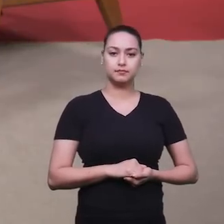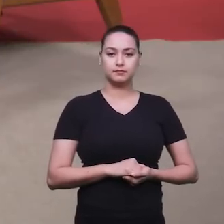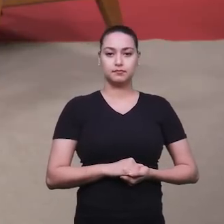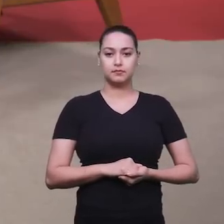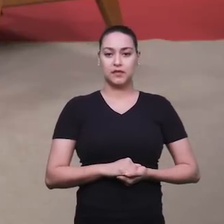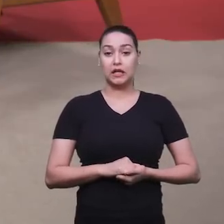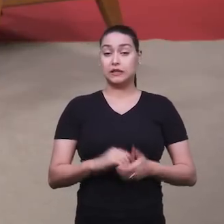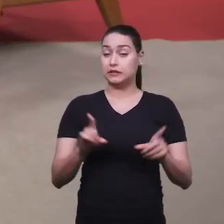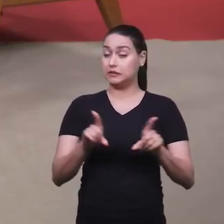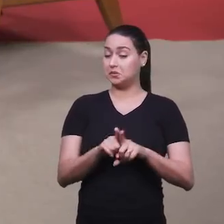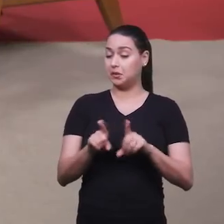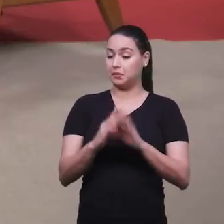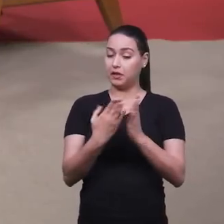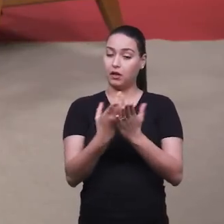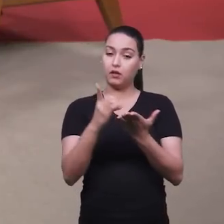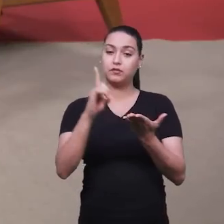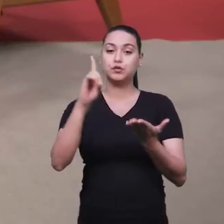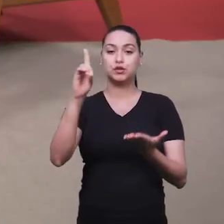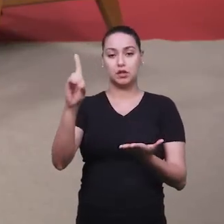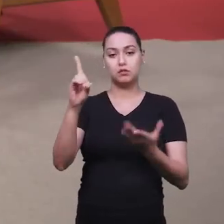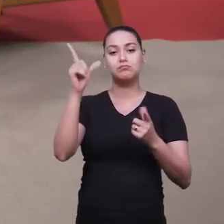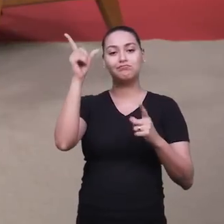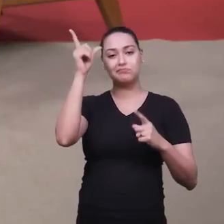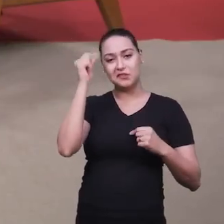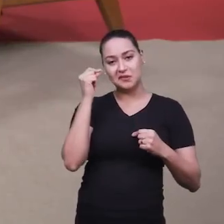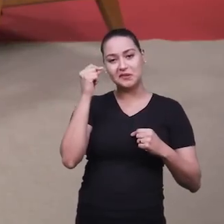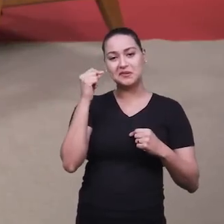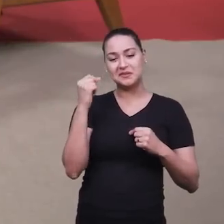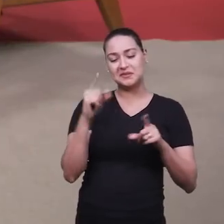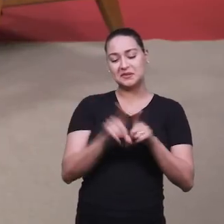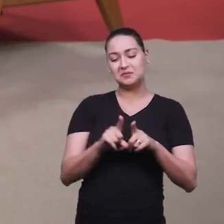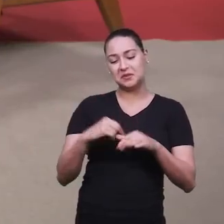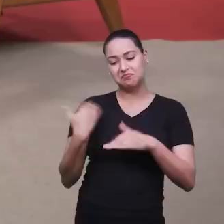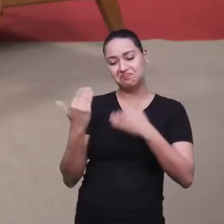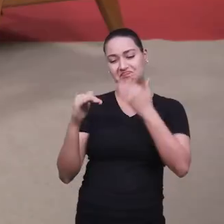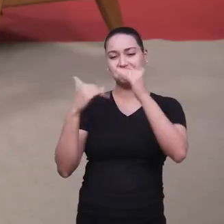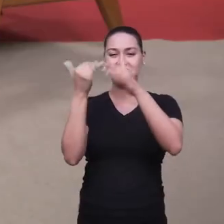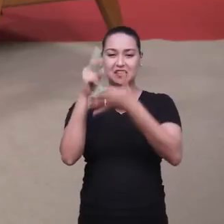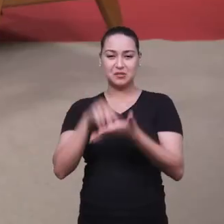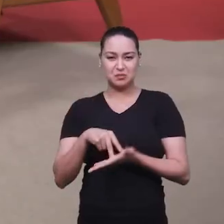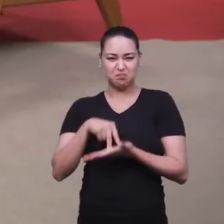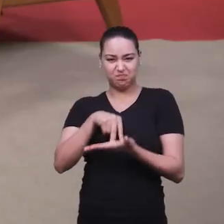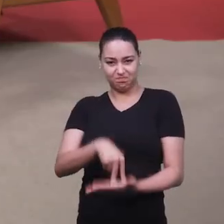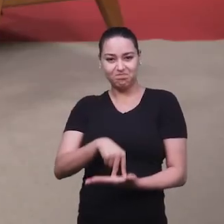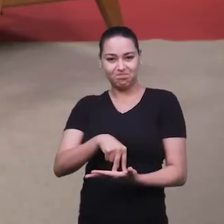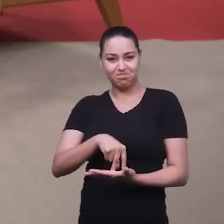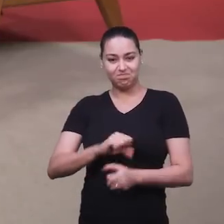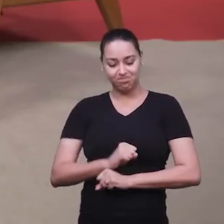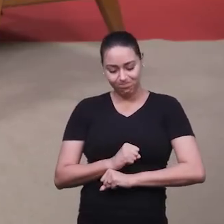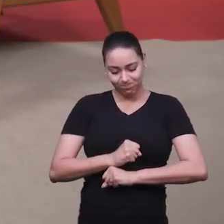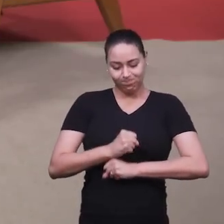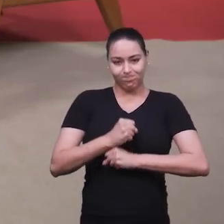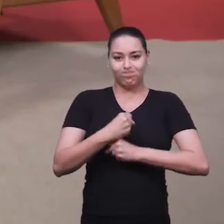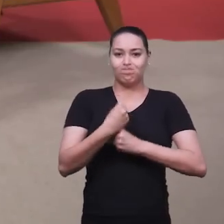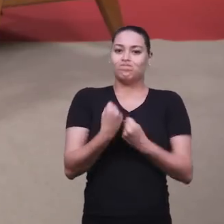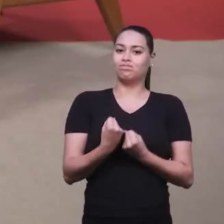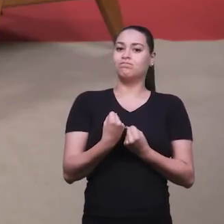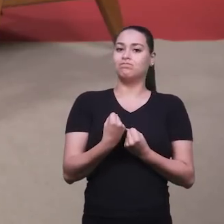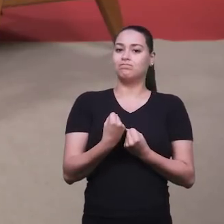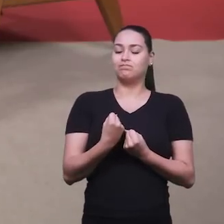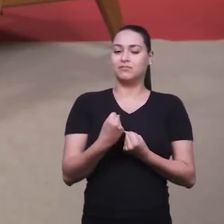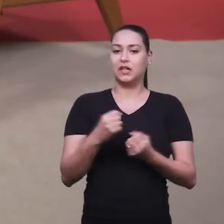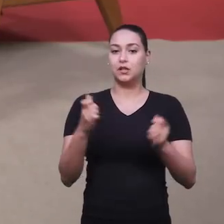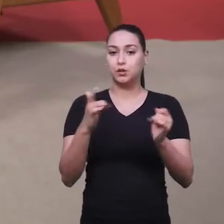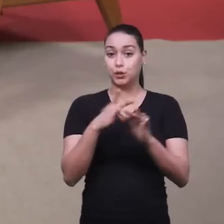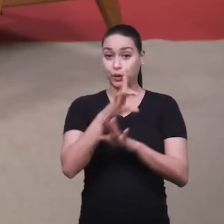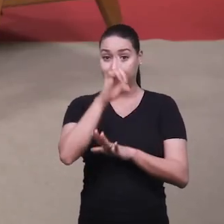a palavra como aquilo que, primeiro, traz descanso, segundo, traz a saúde espiritual. Né? É o sustento. É o sustento. Nutrientes.